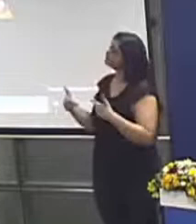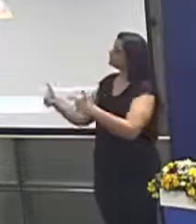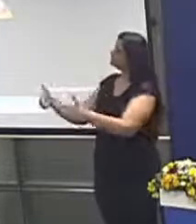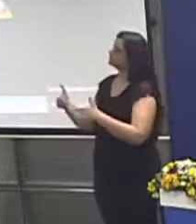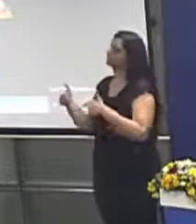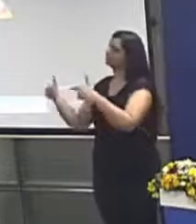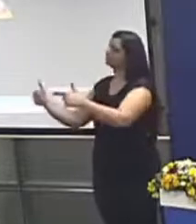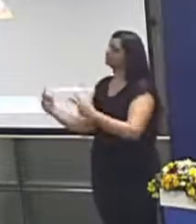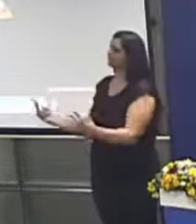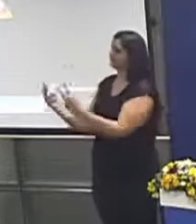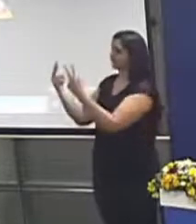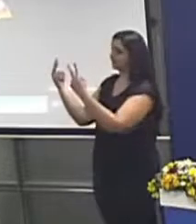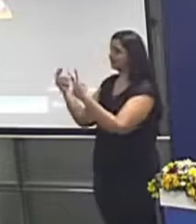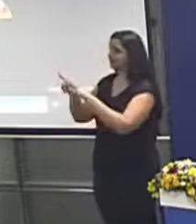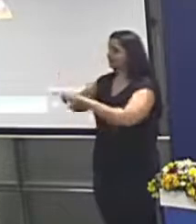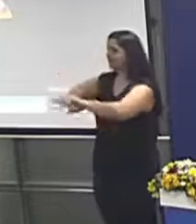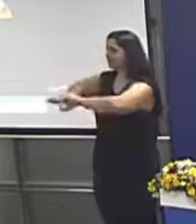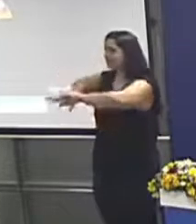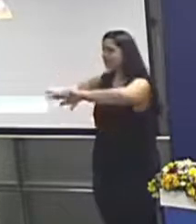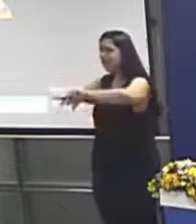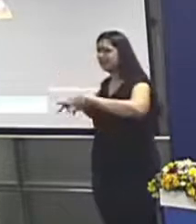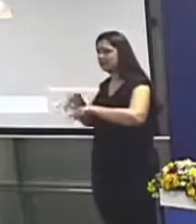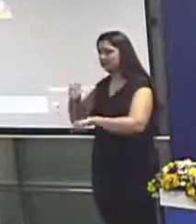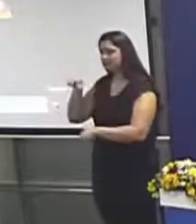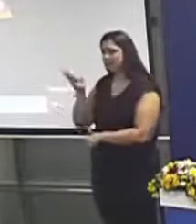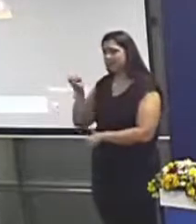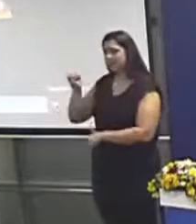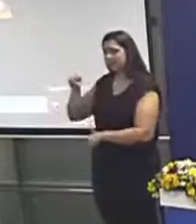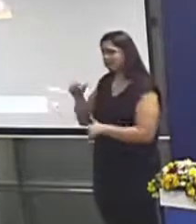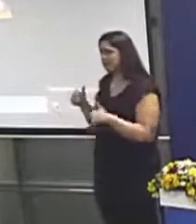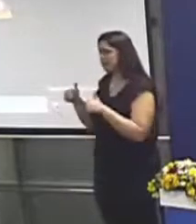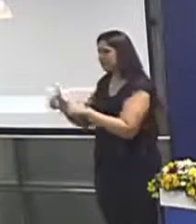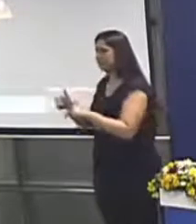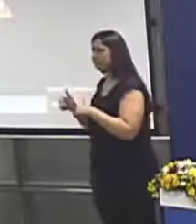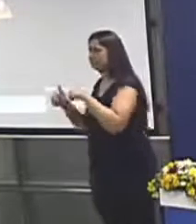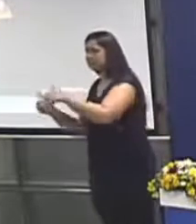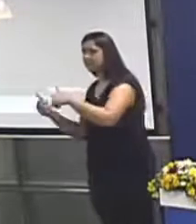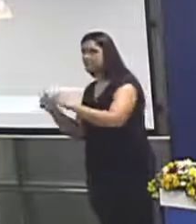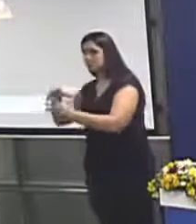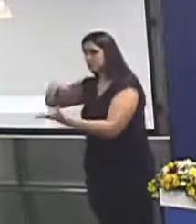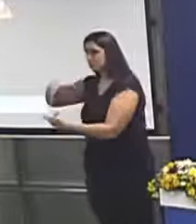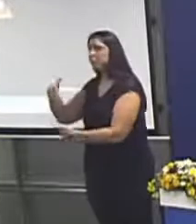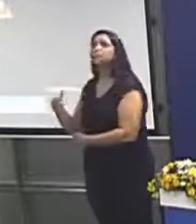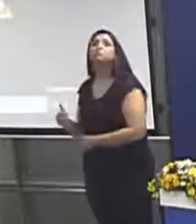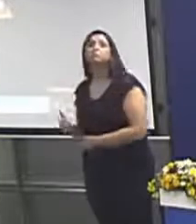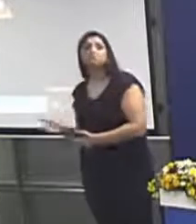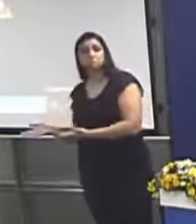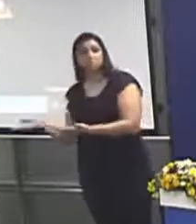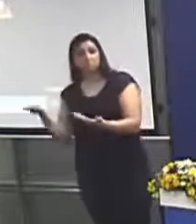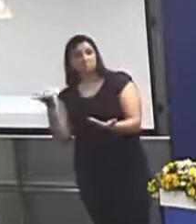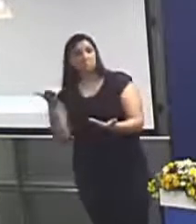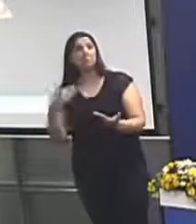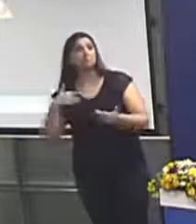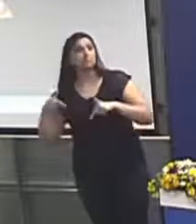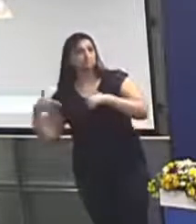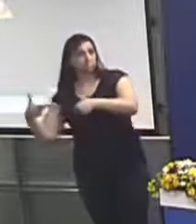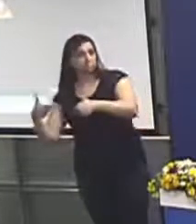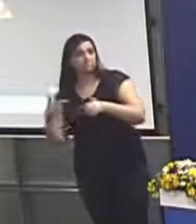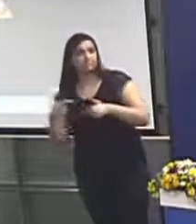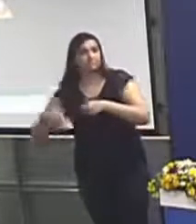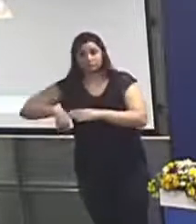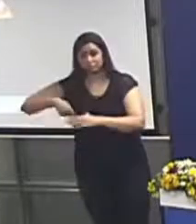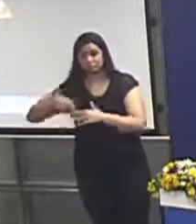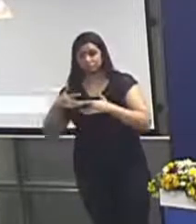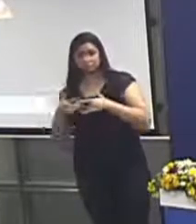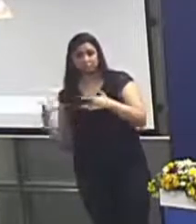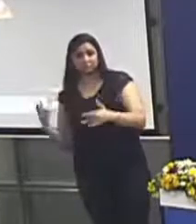mostrando seu valor. Várias lutadoras do MTST provando pro mundo que a luta é pra valer. Cozinha solidária,